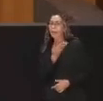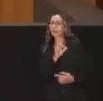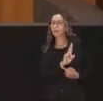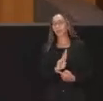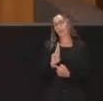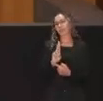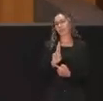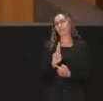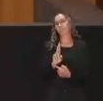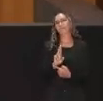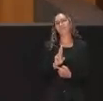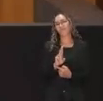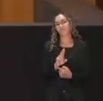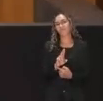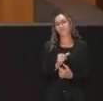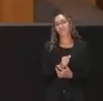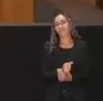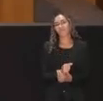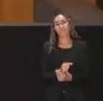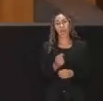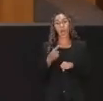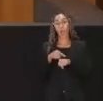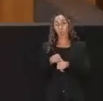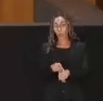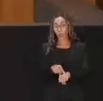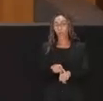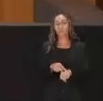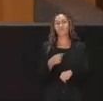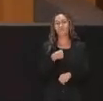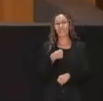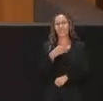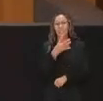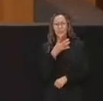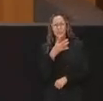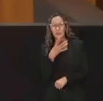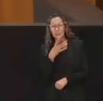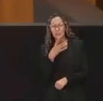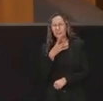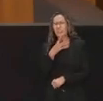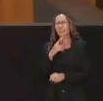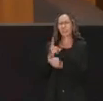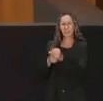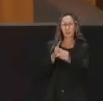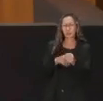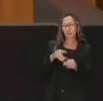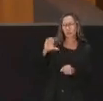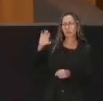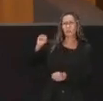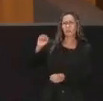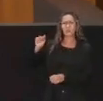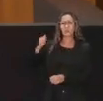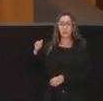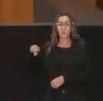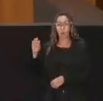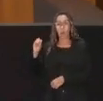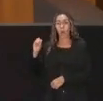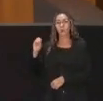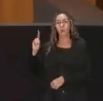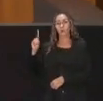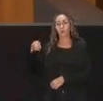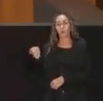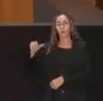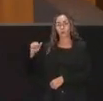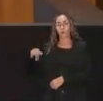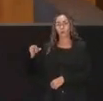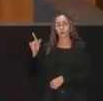representar. Aí agora está aqui, eu conheço São Domingo de palmo a palmo. Vocês podem perguntar de